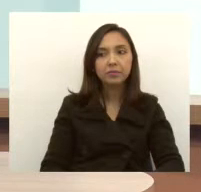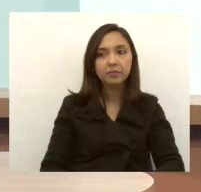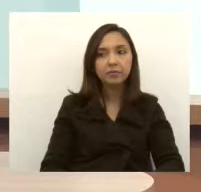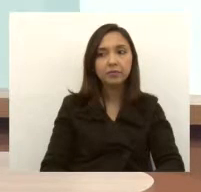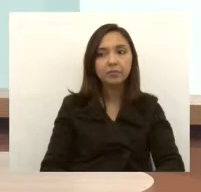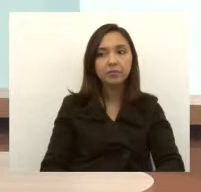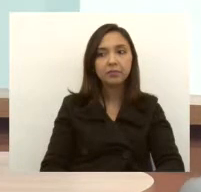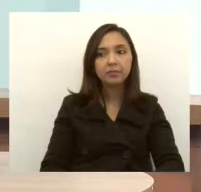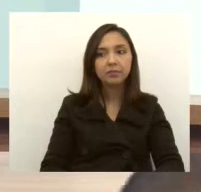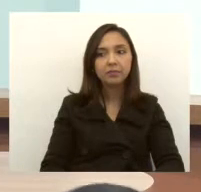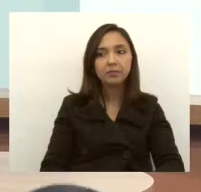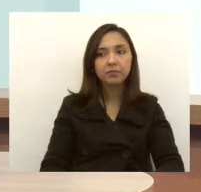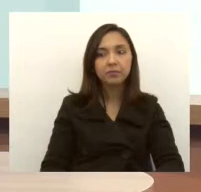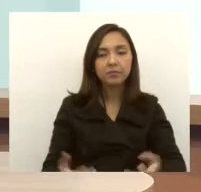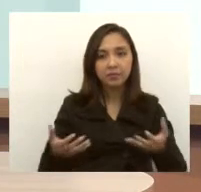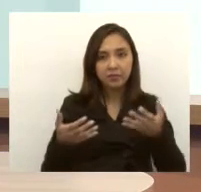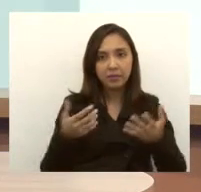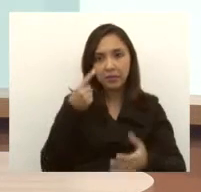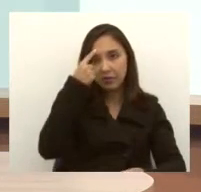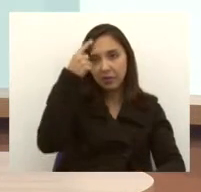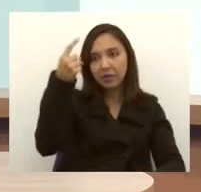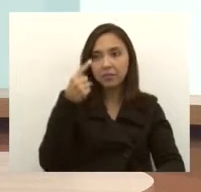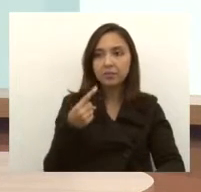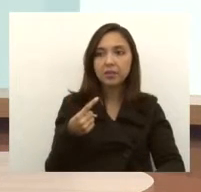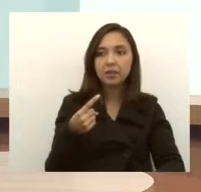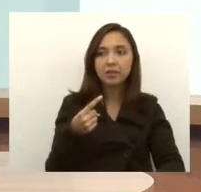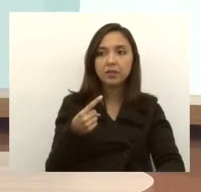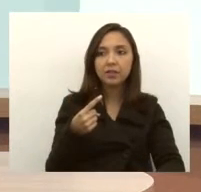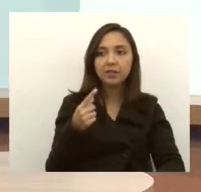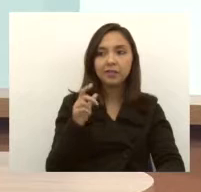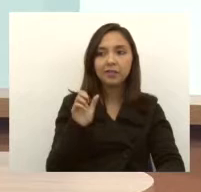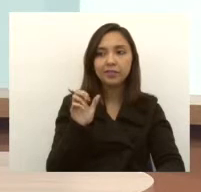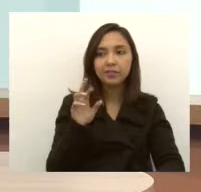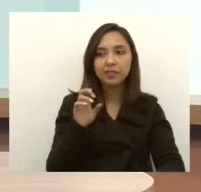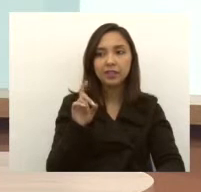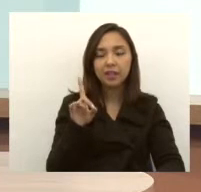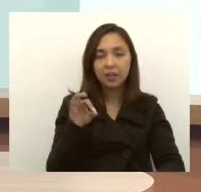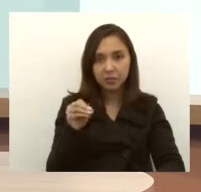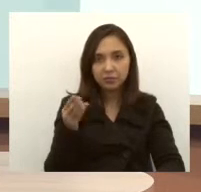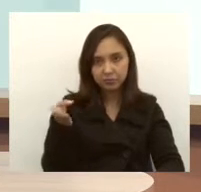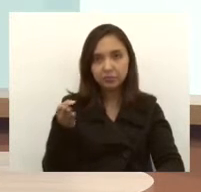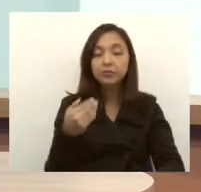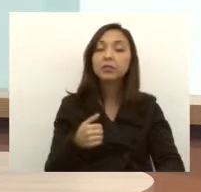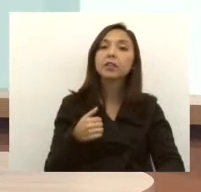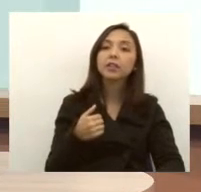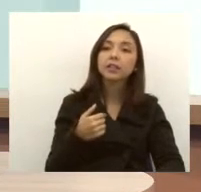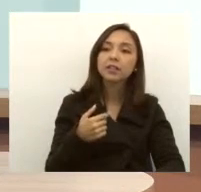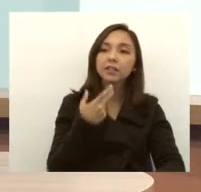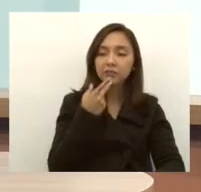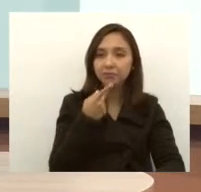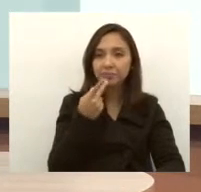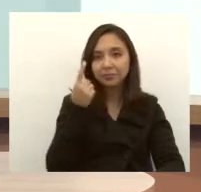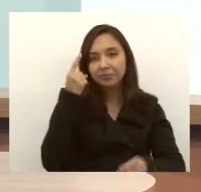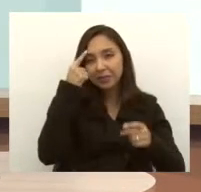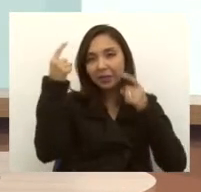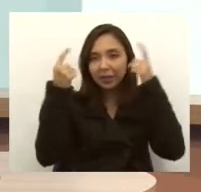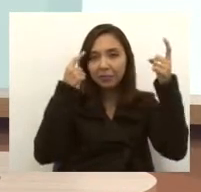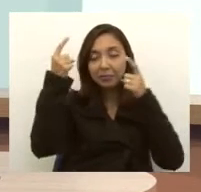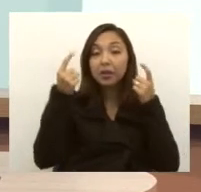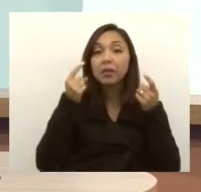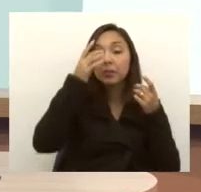eu queria lembrar aqui que o Geraldo fez algumas ressalvas contundentes em